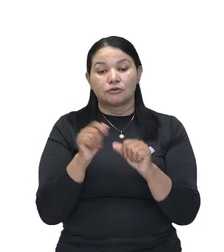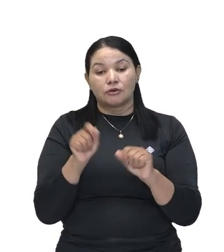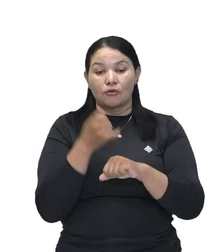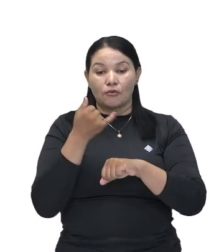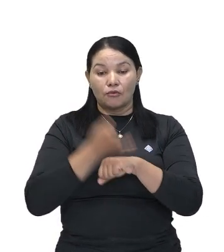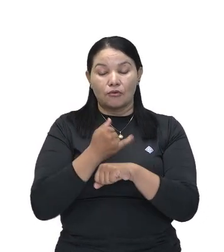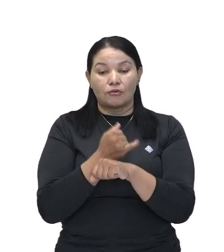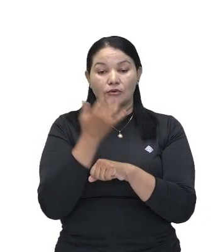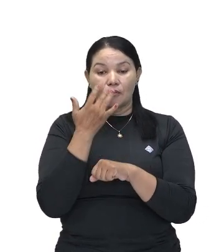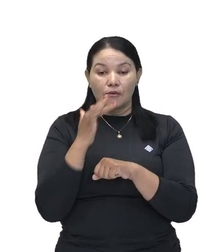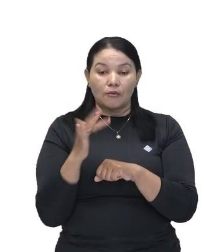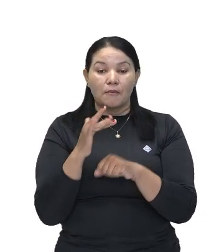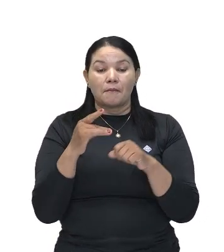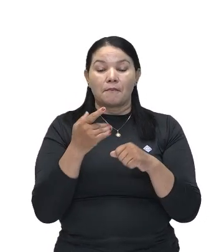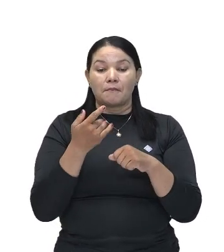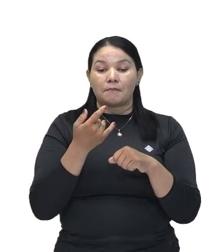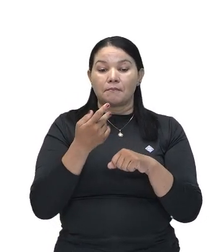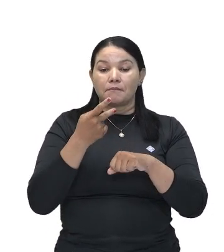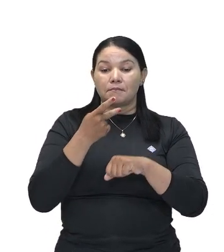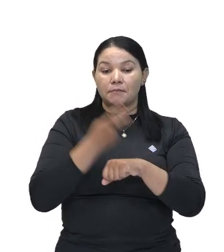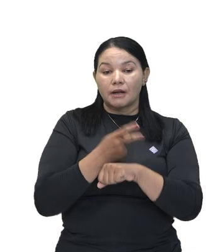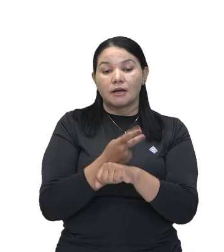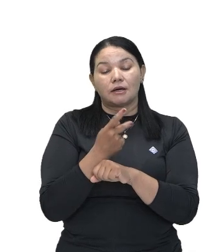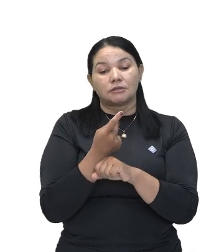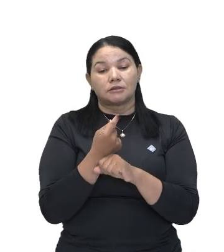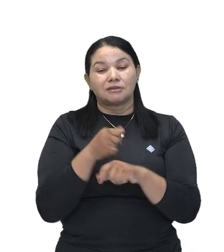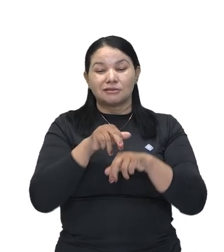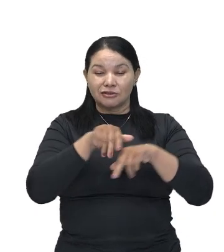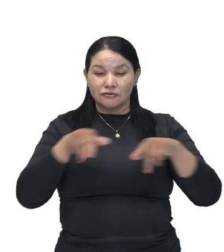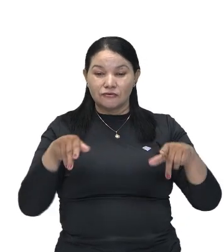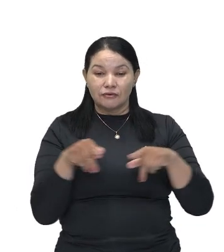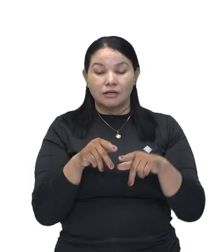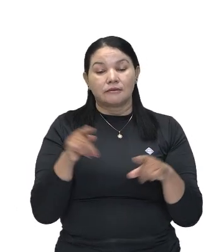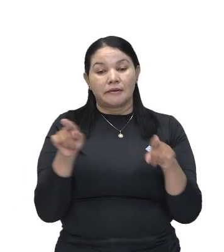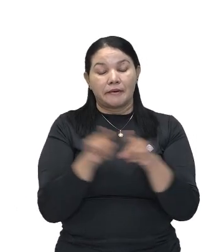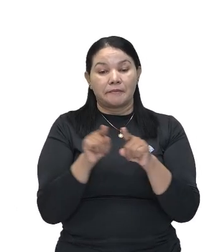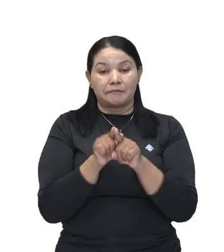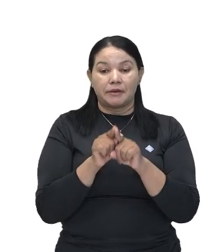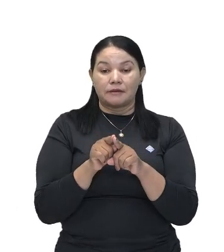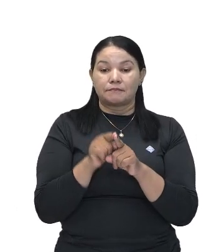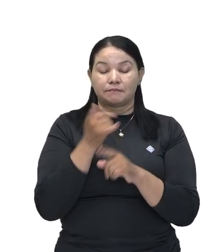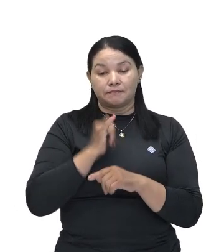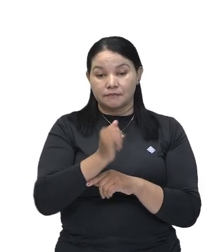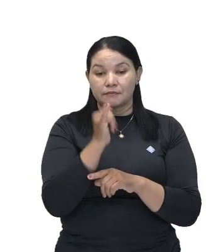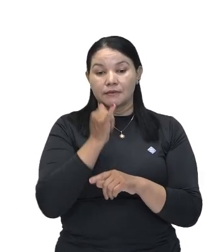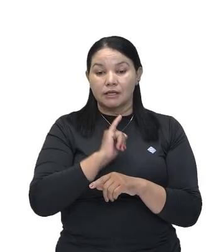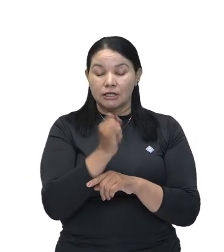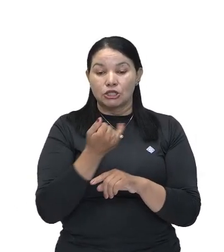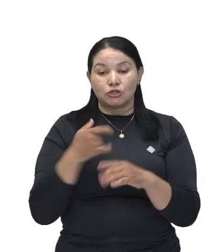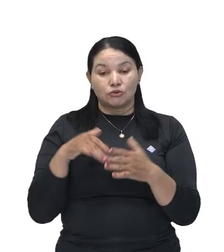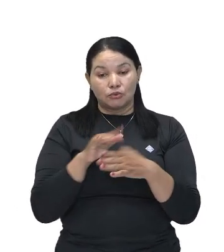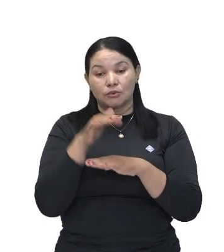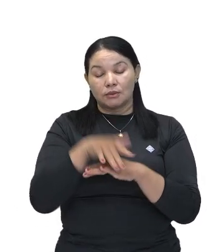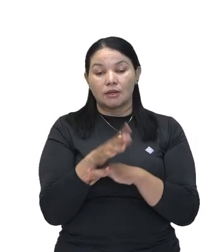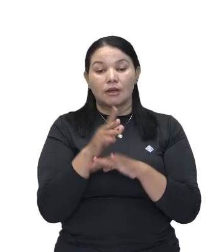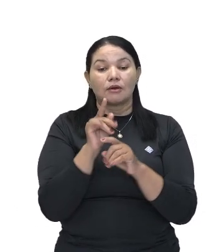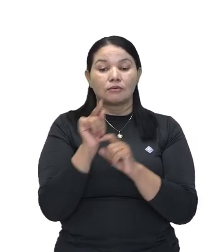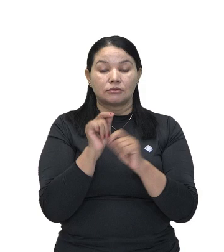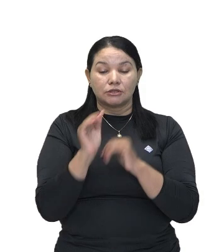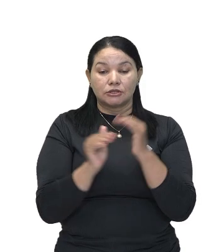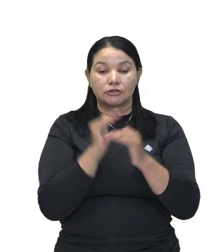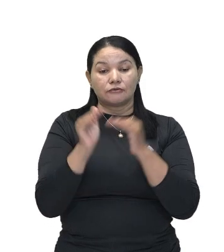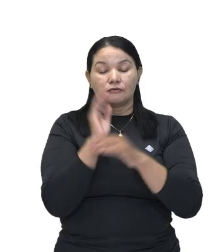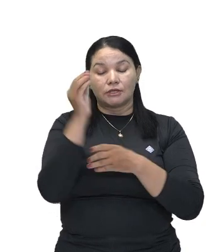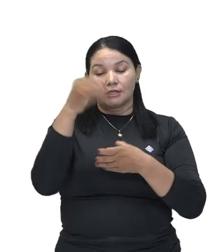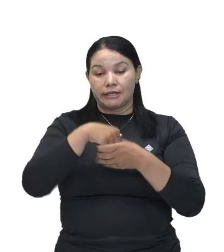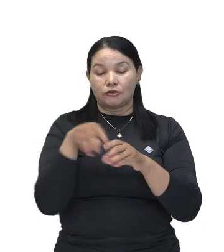ouro, prata e urânio, e também a energia hidrelétrica, que também é desenvolvida no